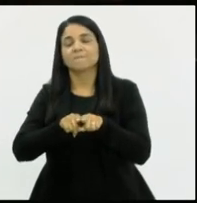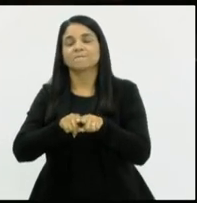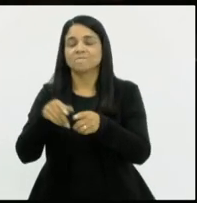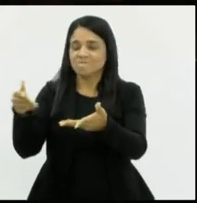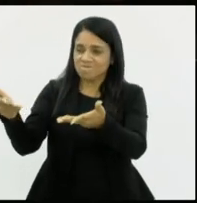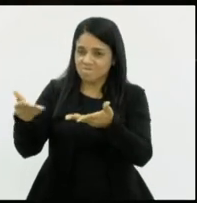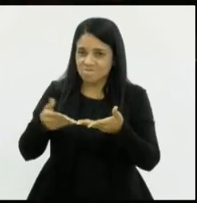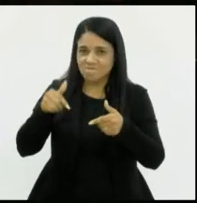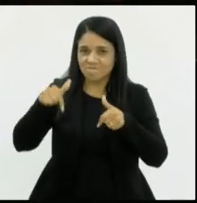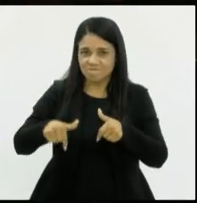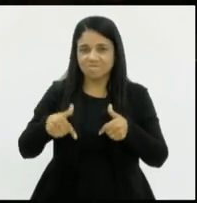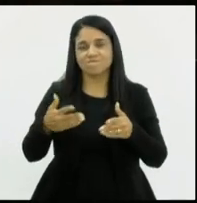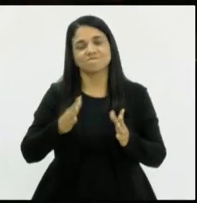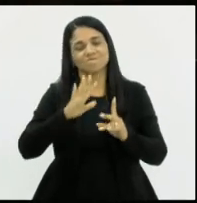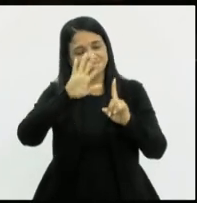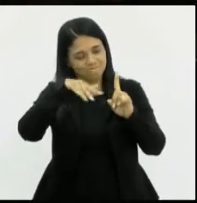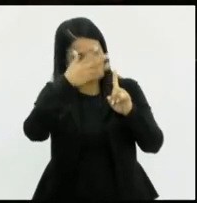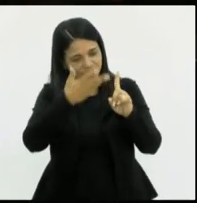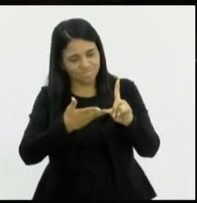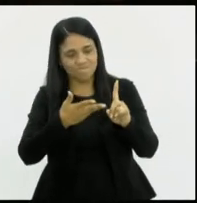vieram me prestigiar.